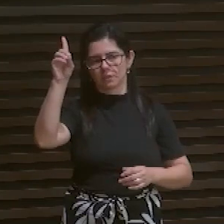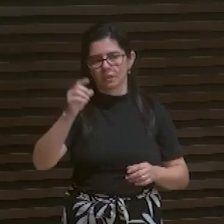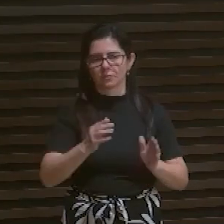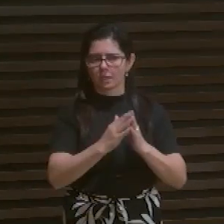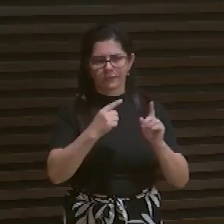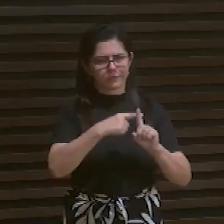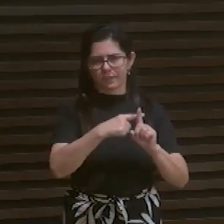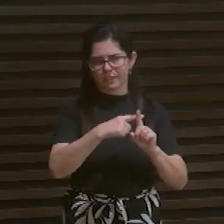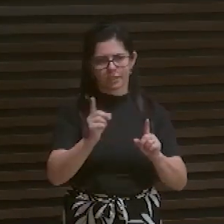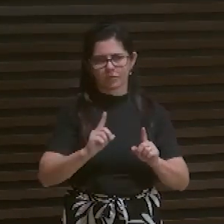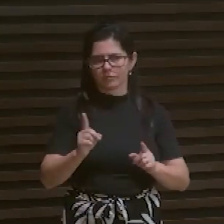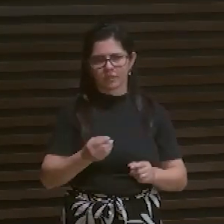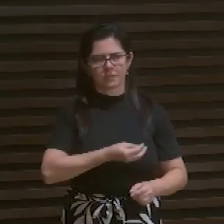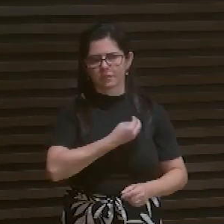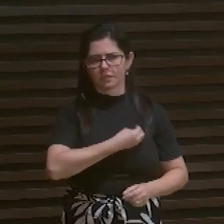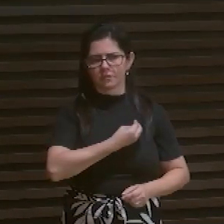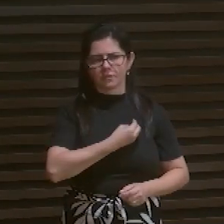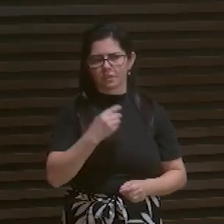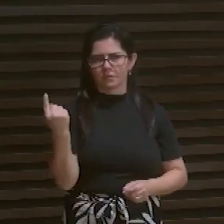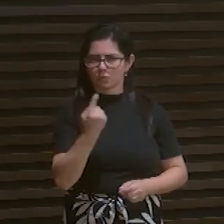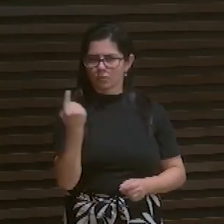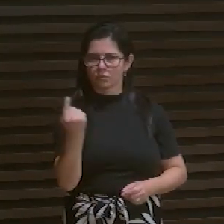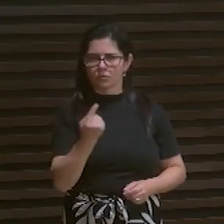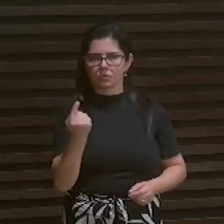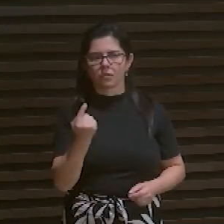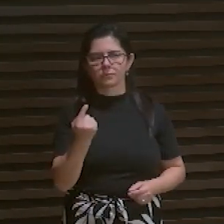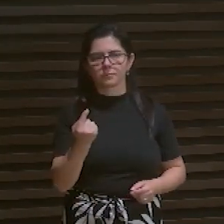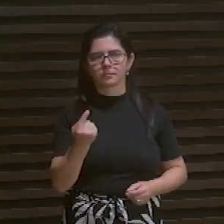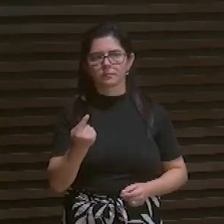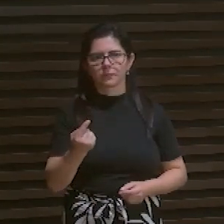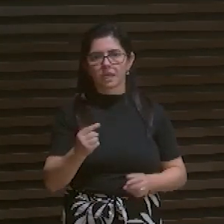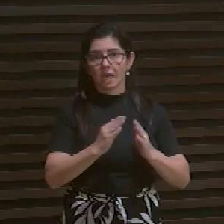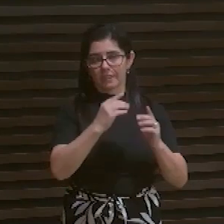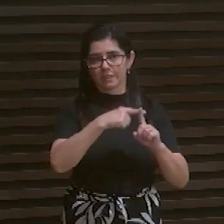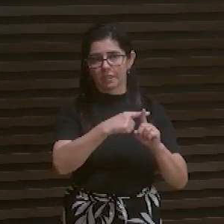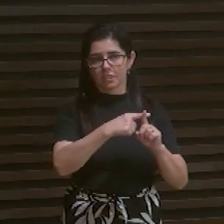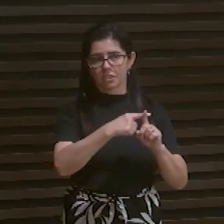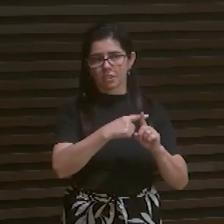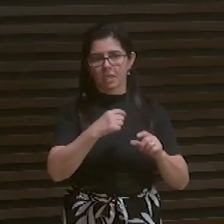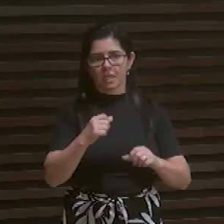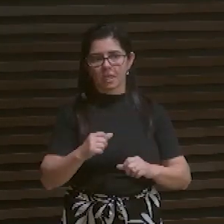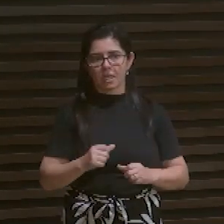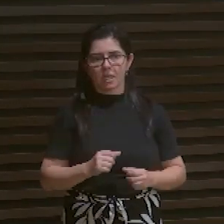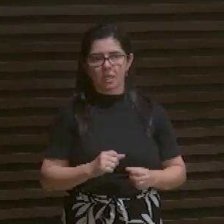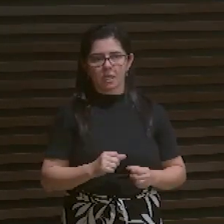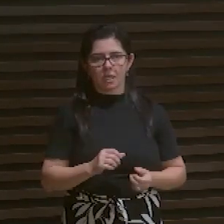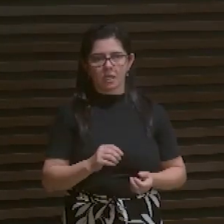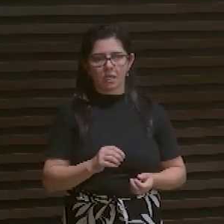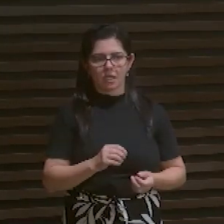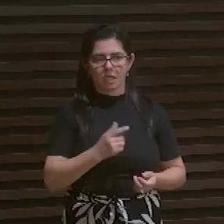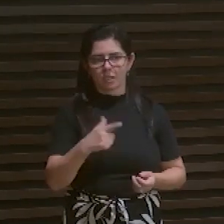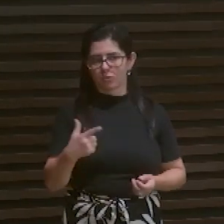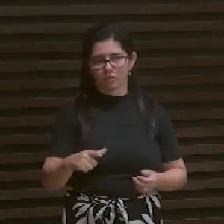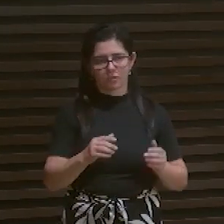nem sem seus membros. Afinal, um edifício é composto de muitos elementos. Da mesma forma, não existe cristianismo isolado